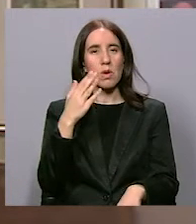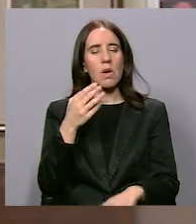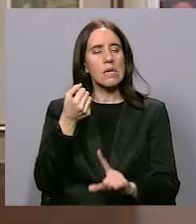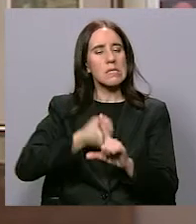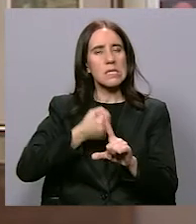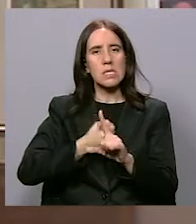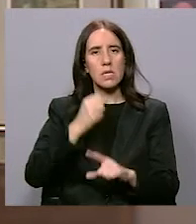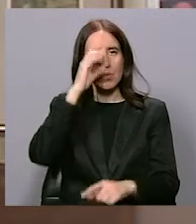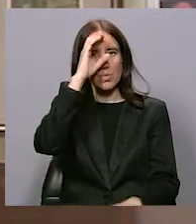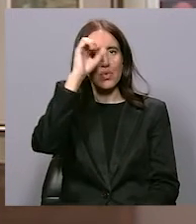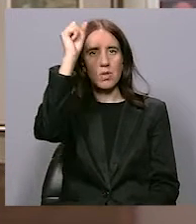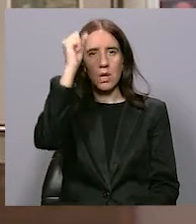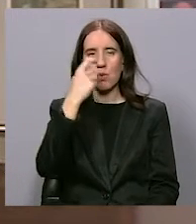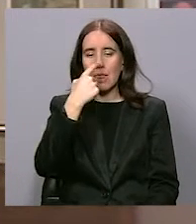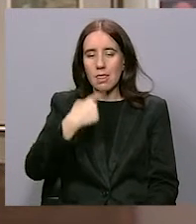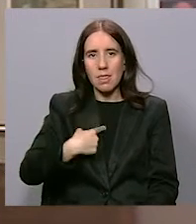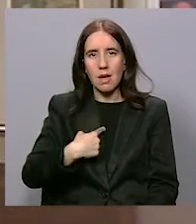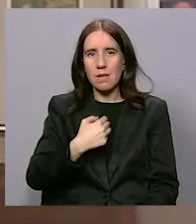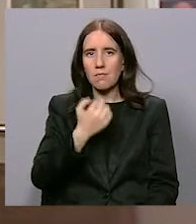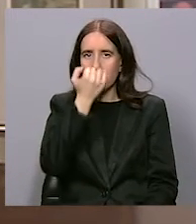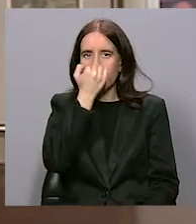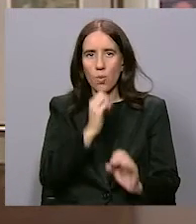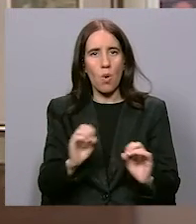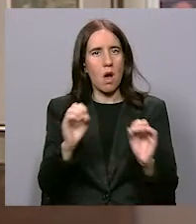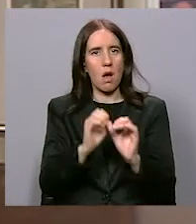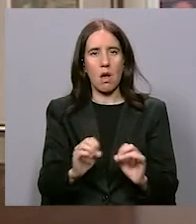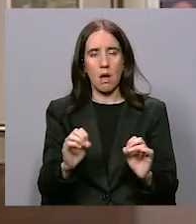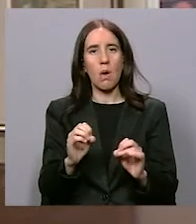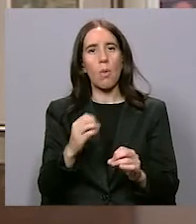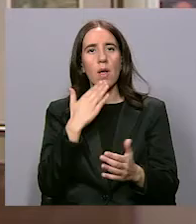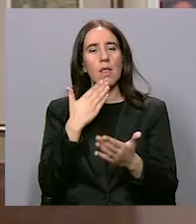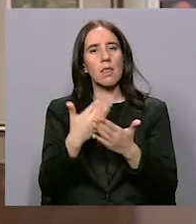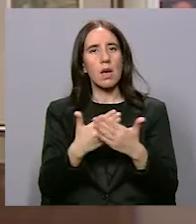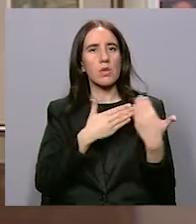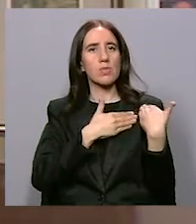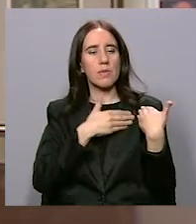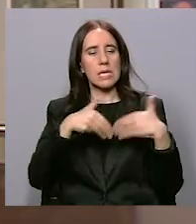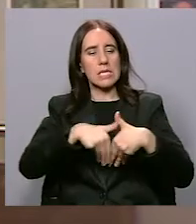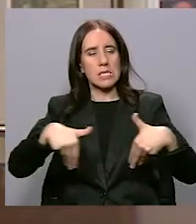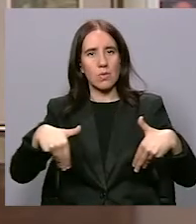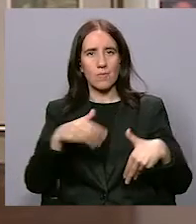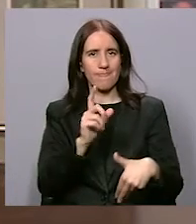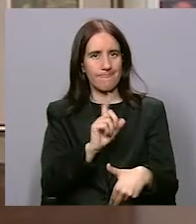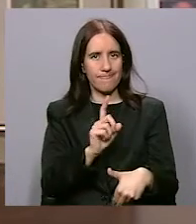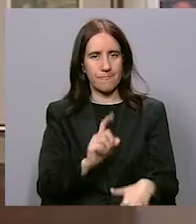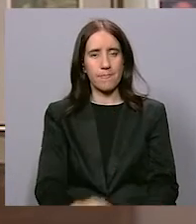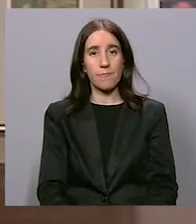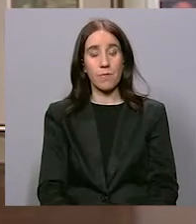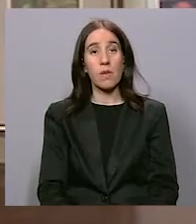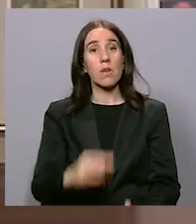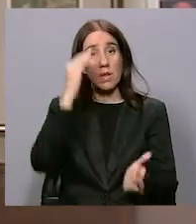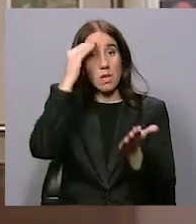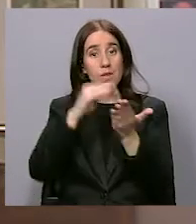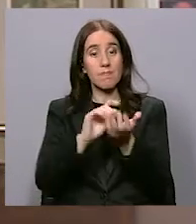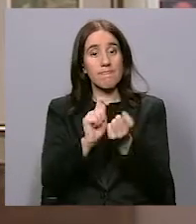as missões essenciais do estado não falham nem se sentam três possibilidades a